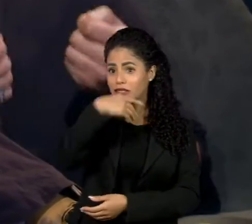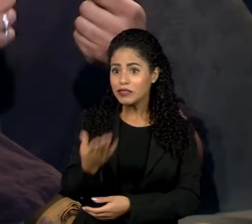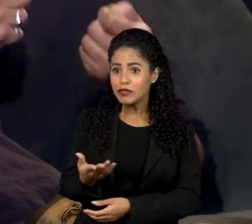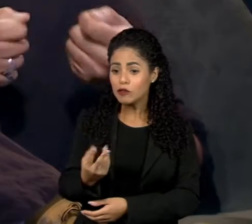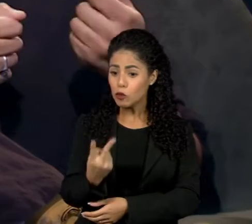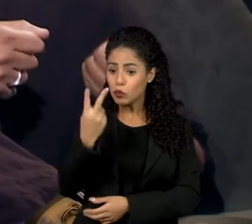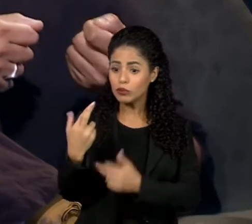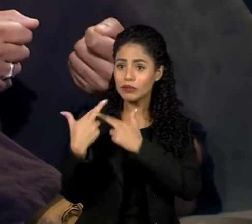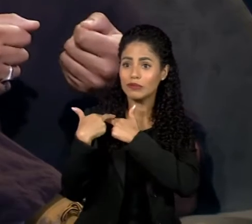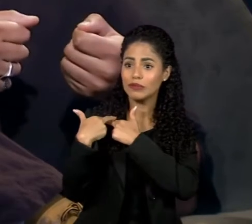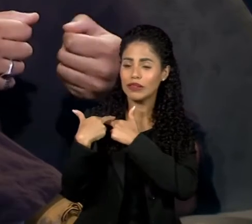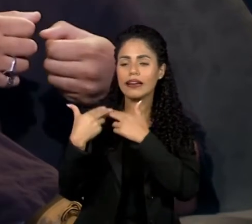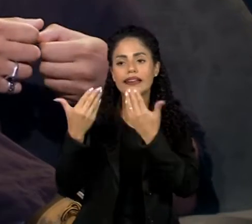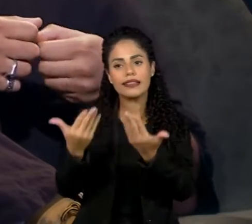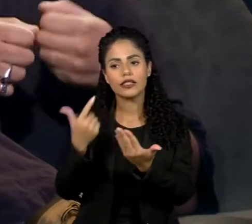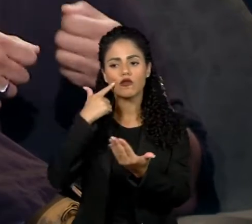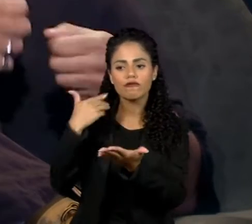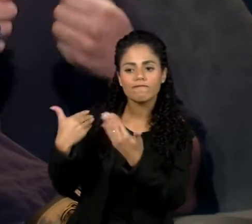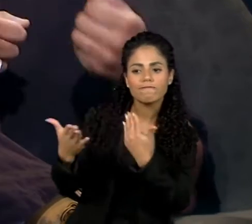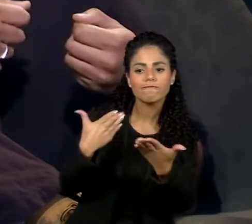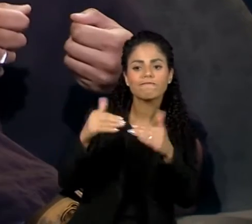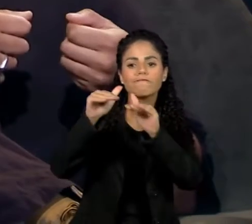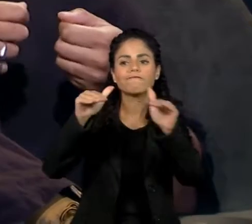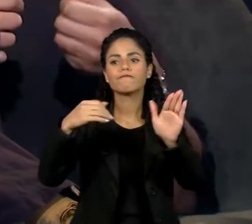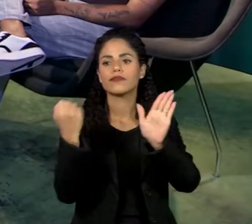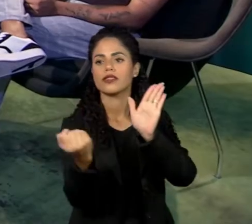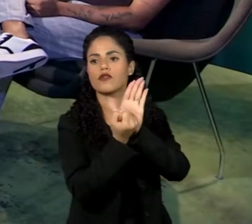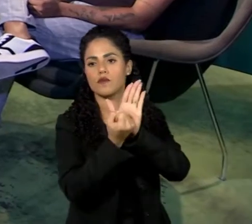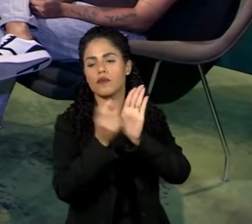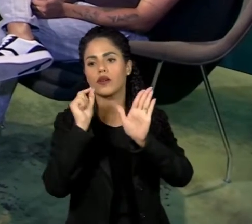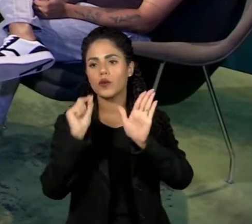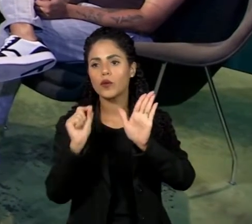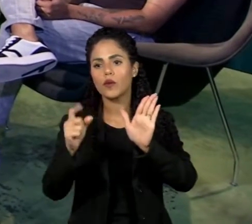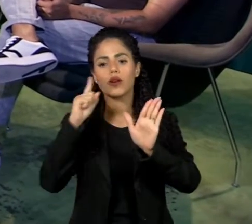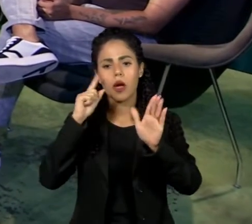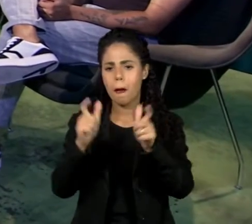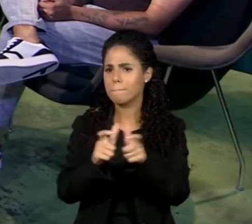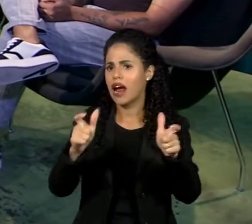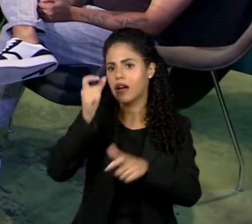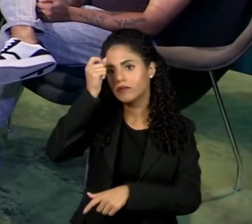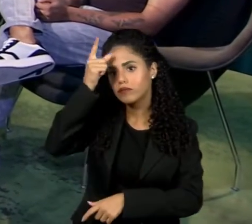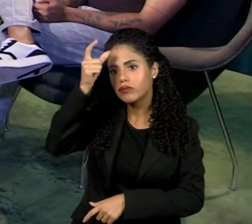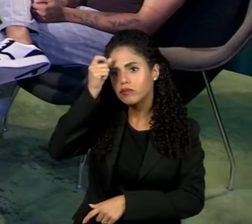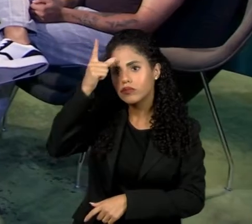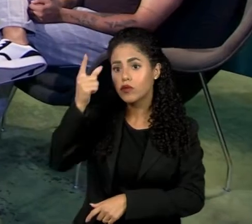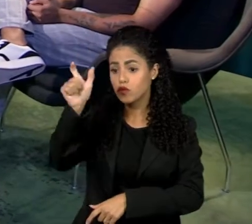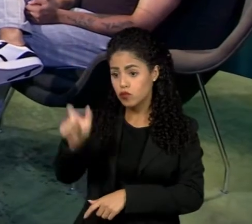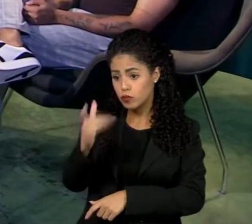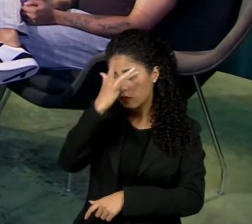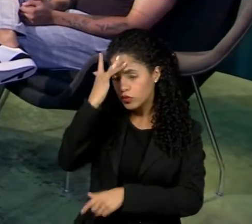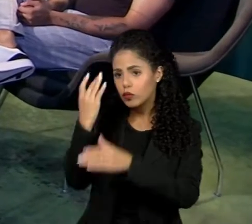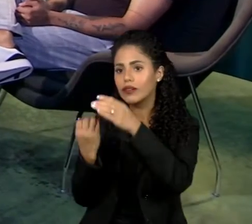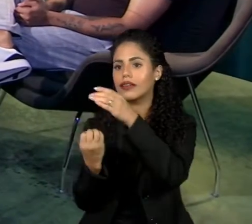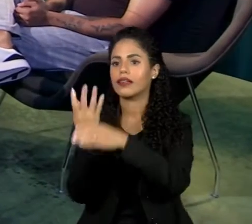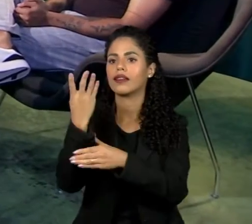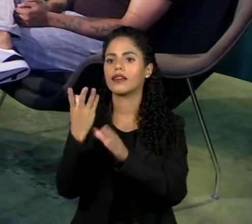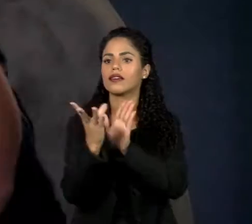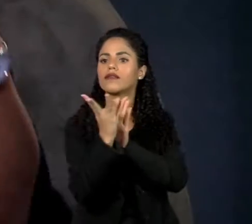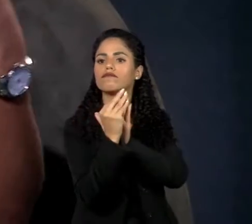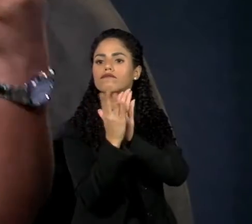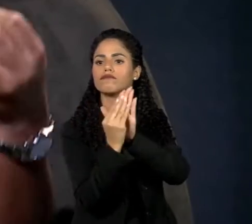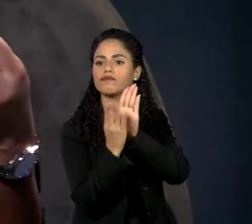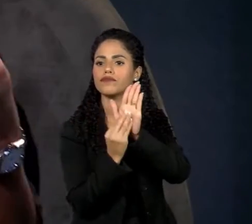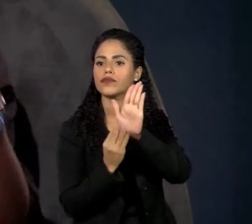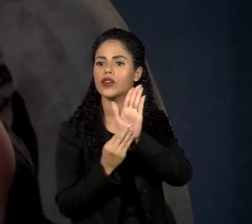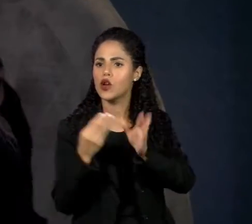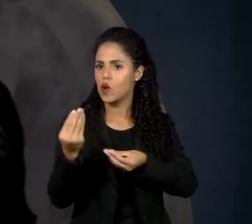a nossa conversa com as marcas é conseguir comprovar que a relevância cultural de um criador de conteúdo está pautado na